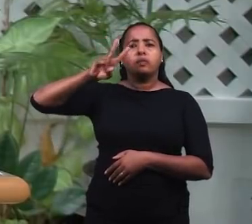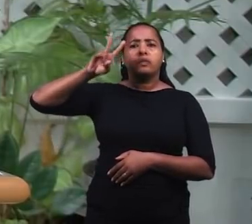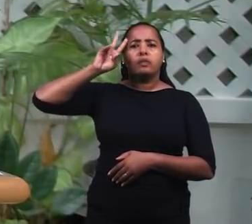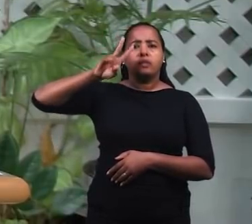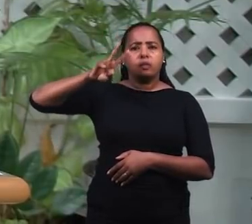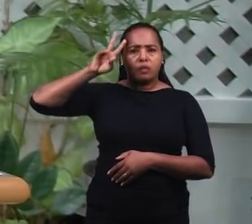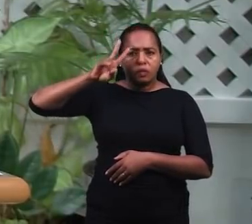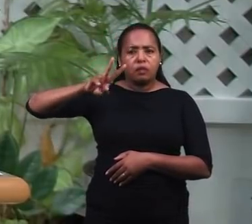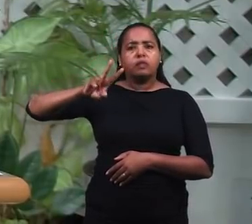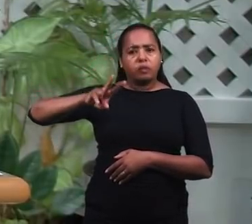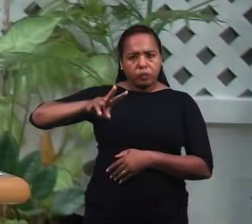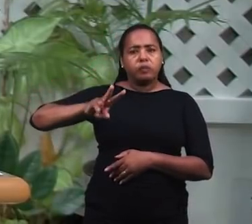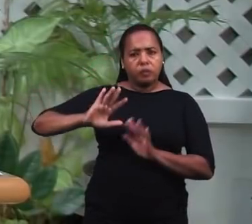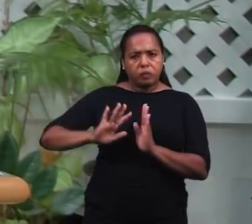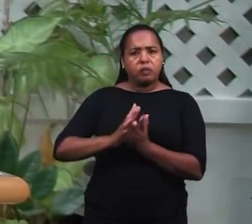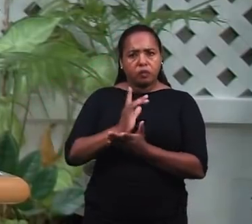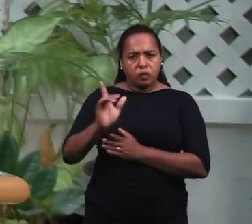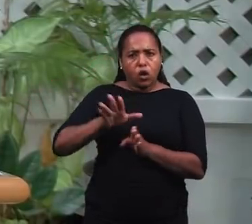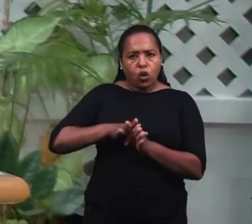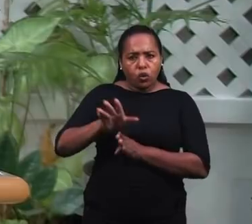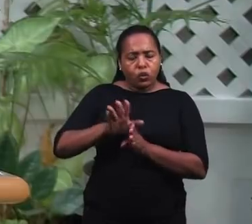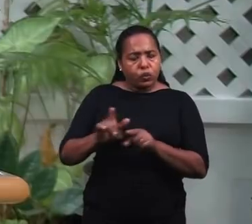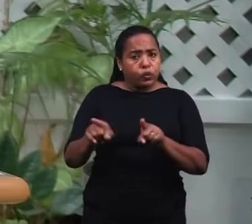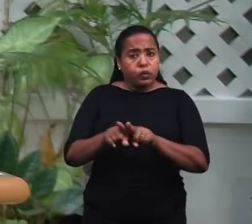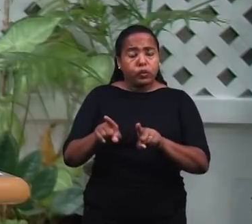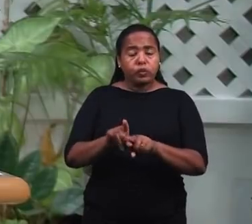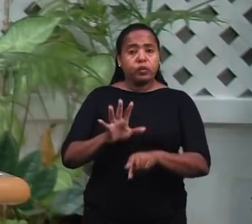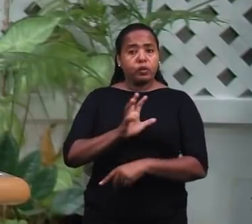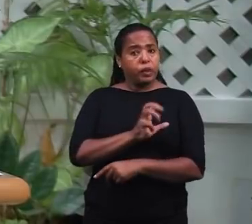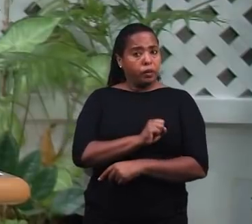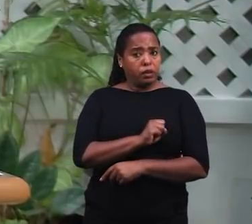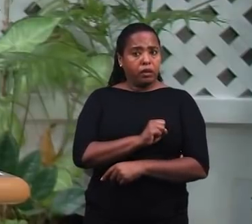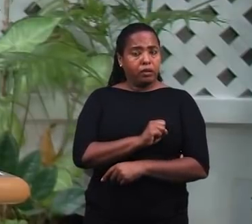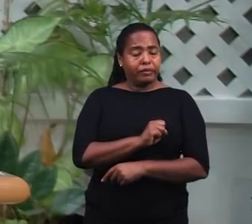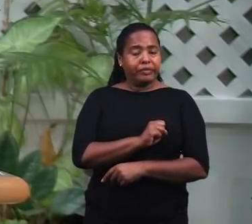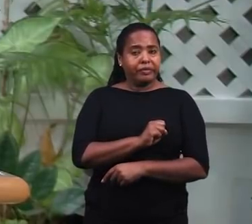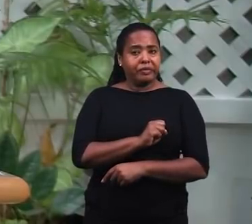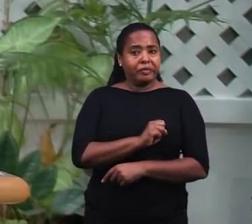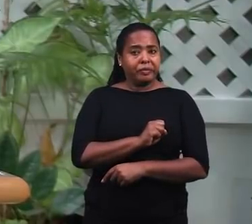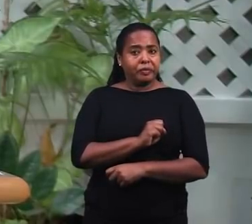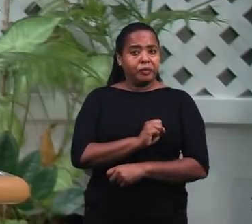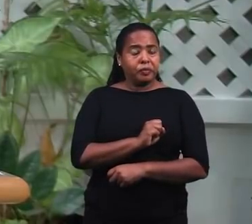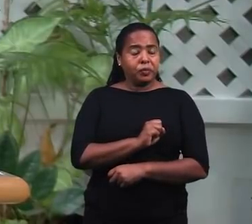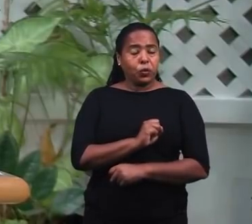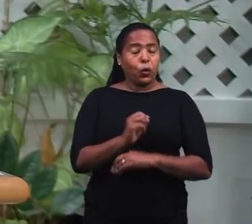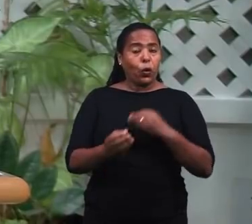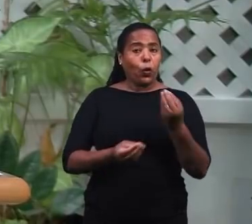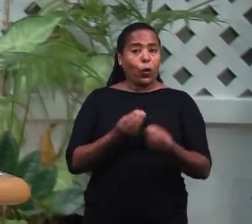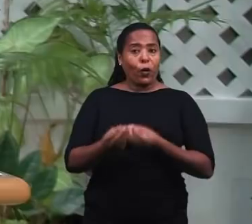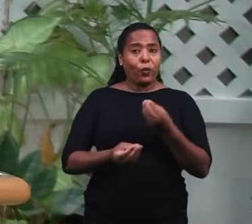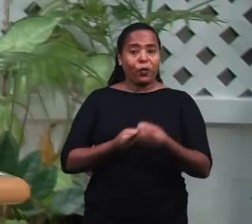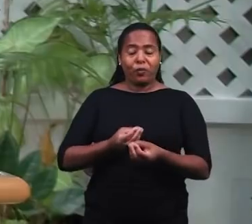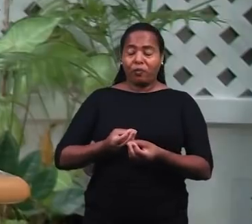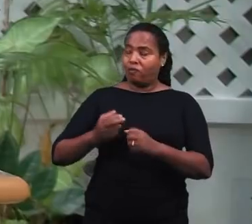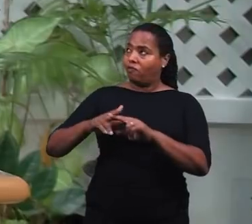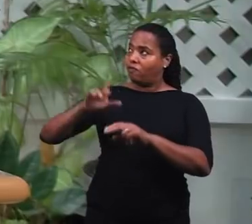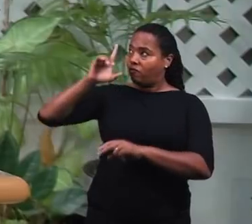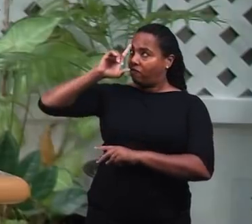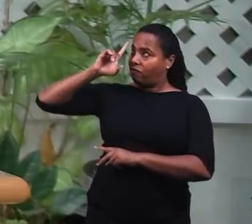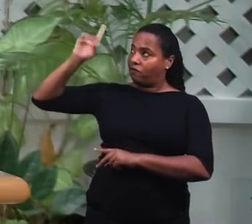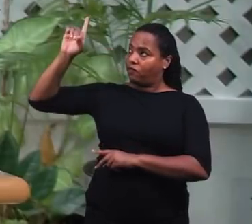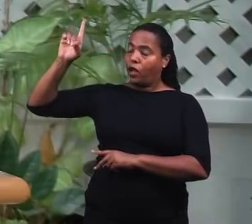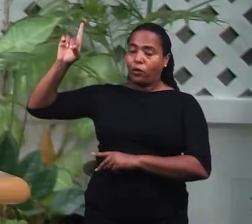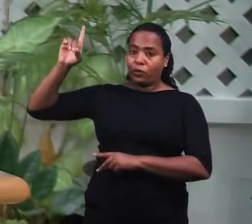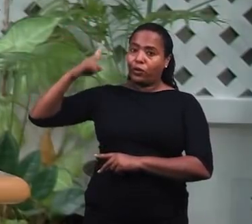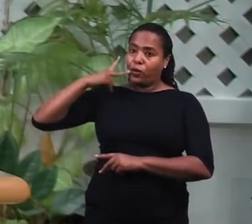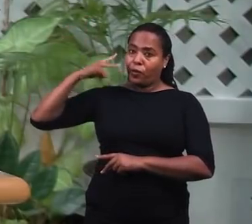de advertência e de amor por parte de Deus, nosso Pai, e